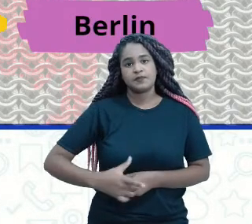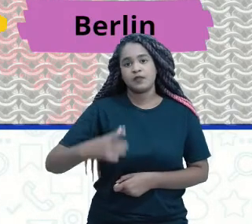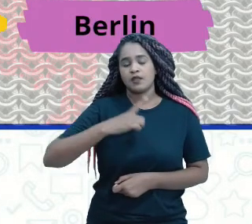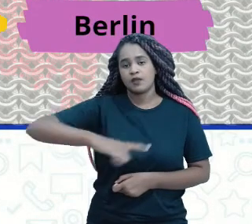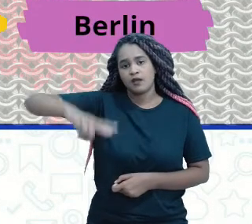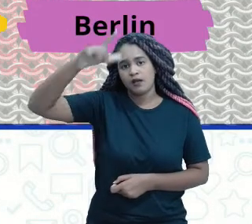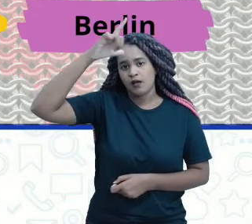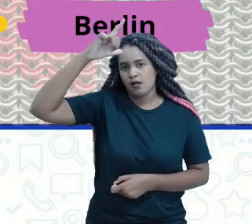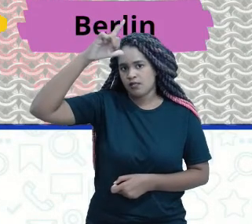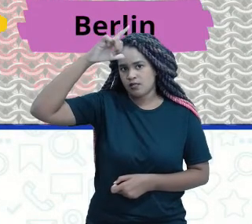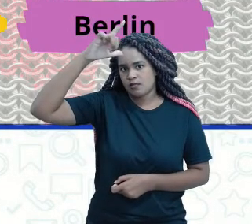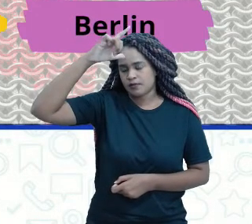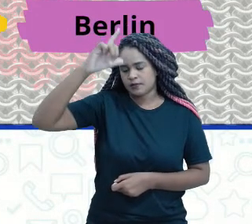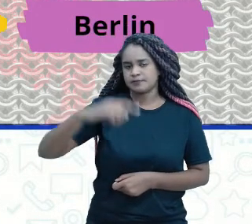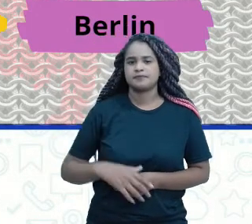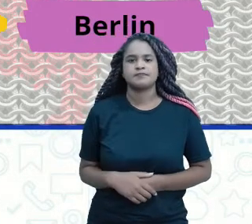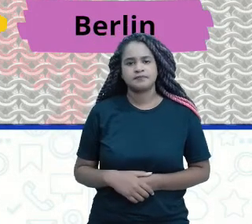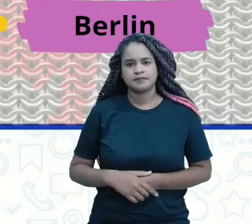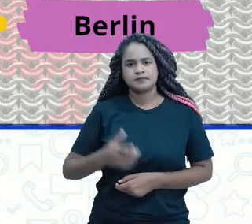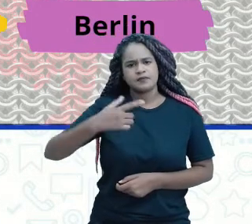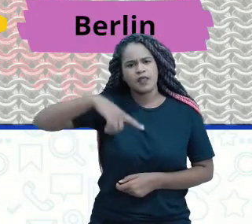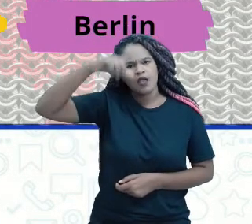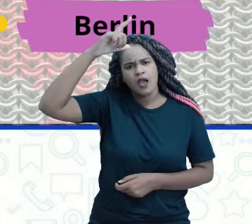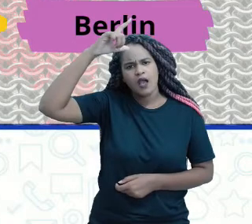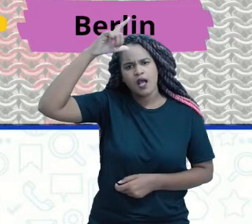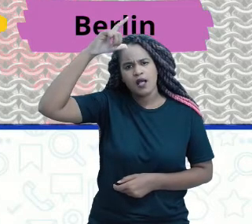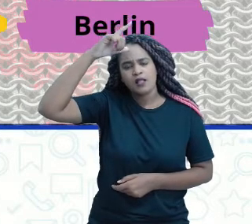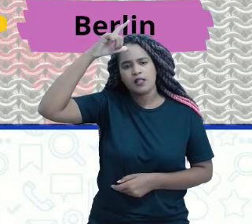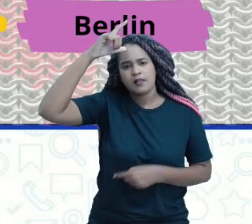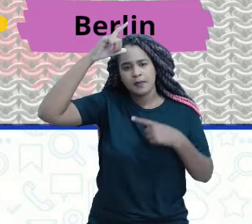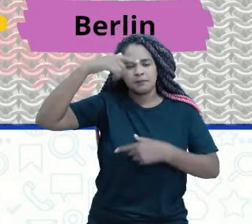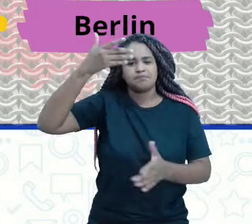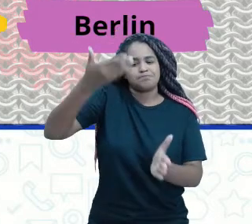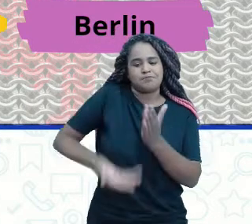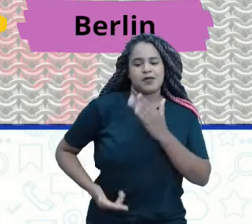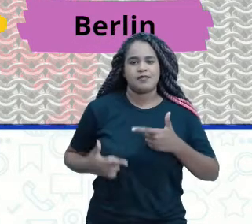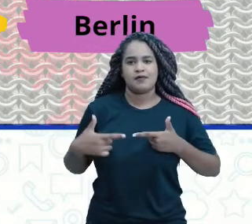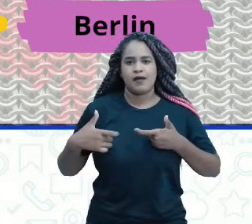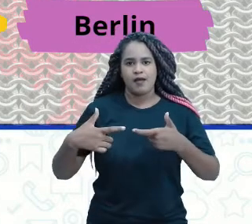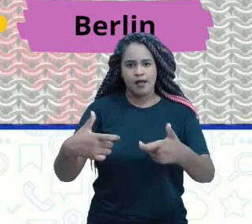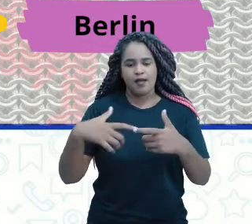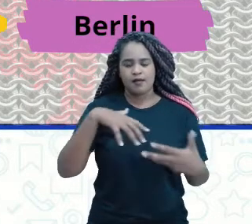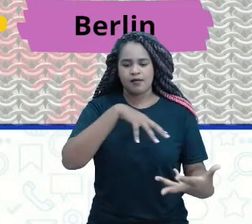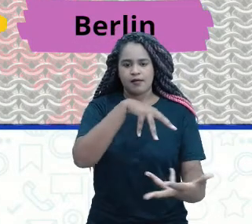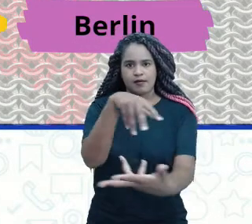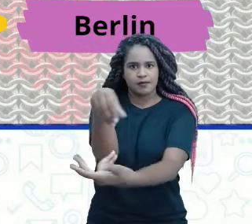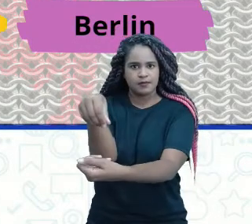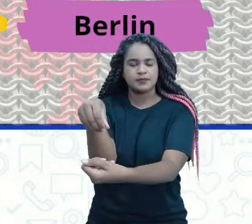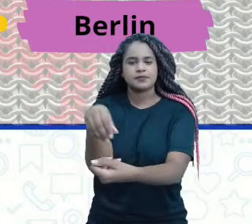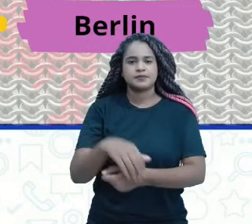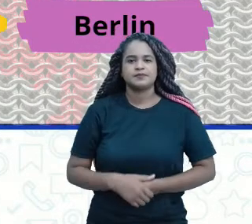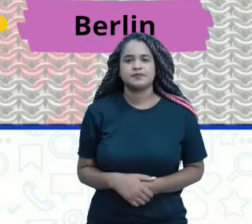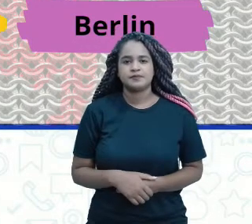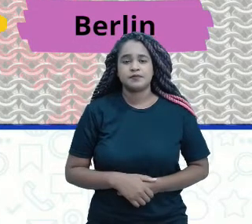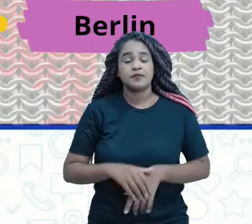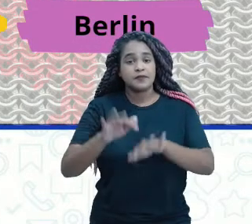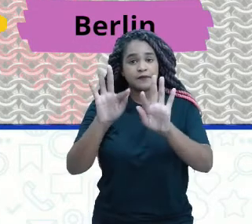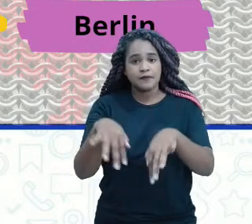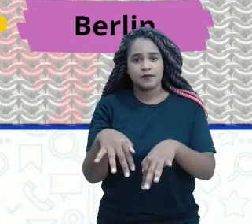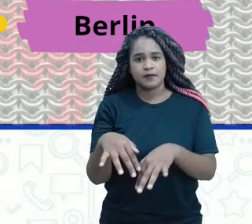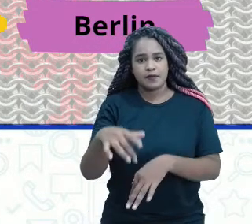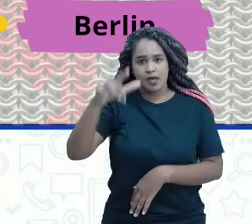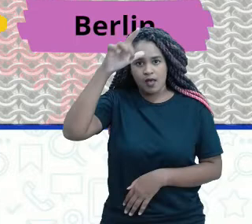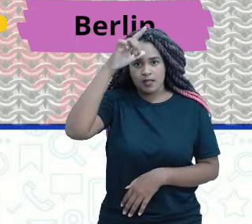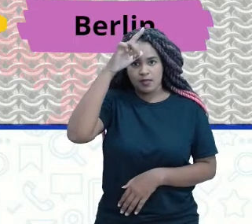A Alemanha, que foi o país derrotado, né, o grande país derrotado na Segunda Guerra Mundial, ao final da guerra, ele foi